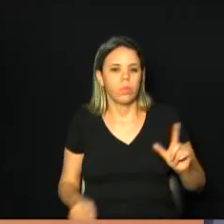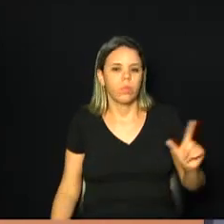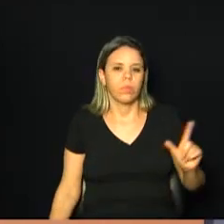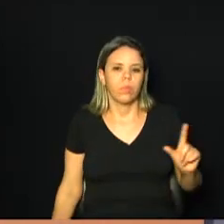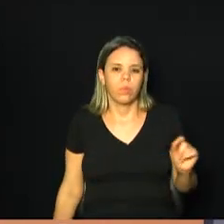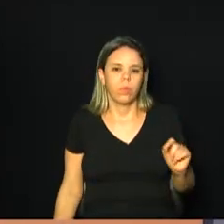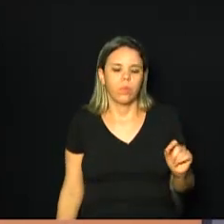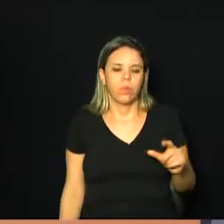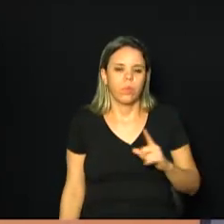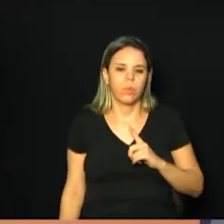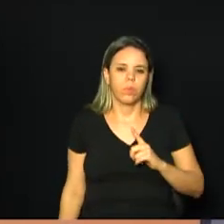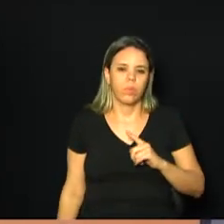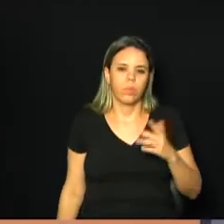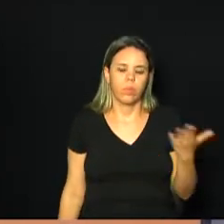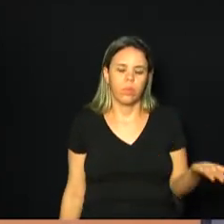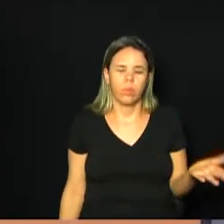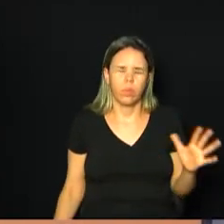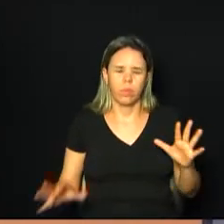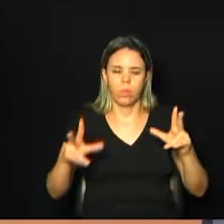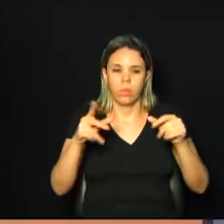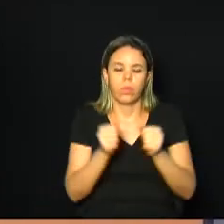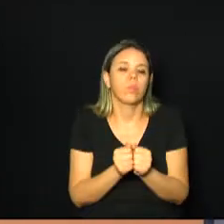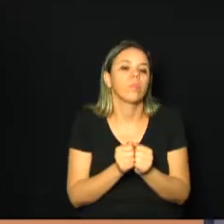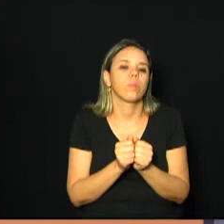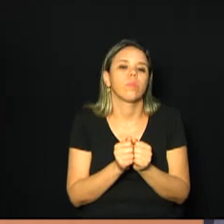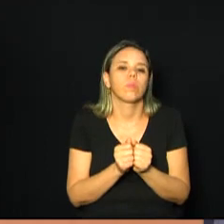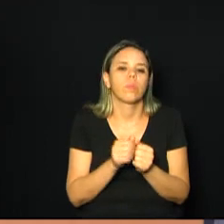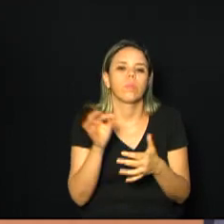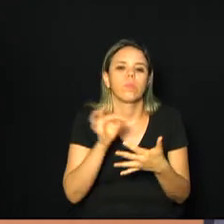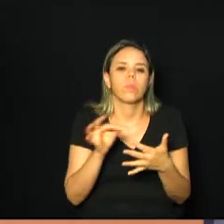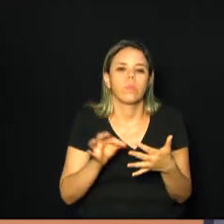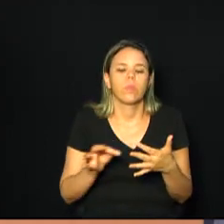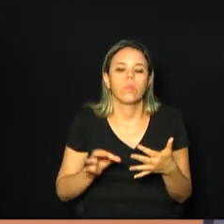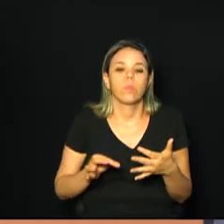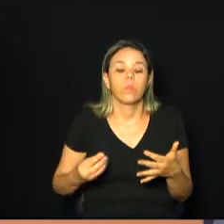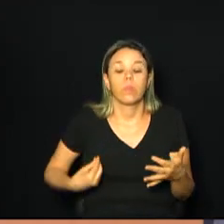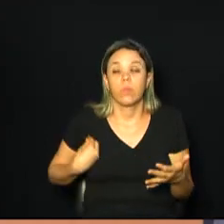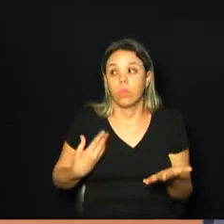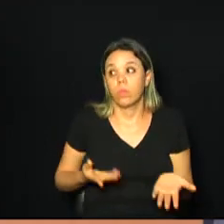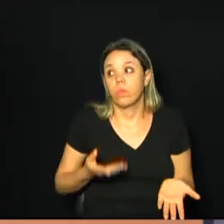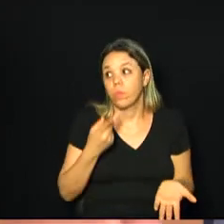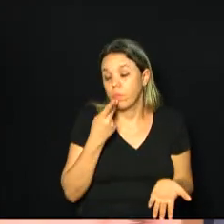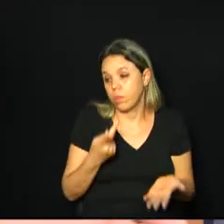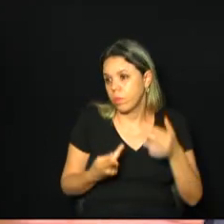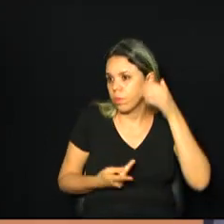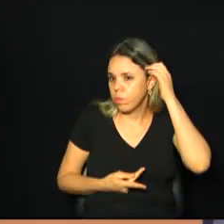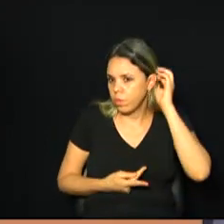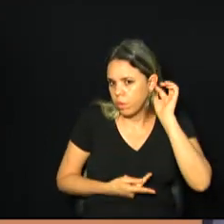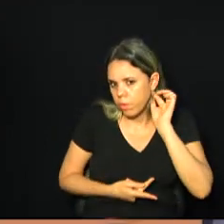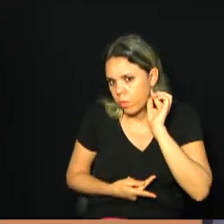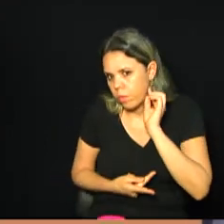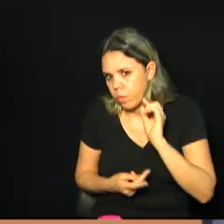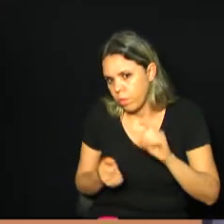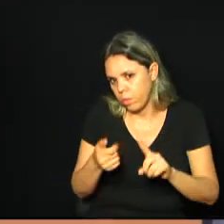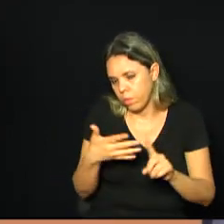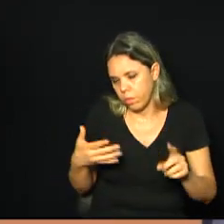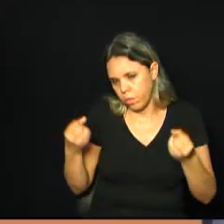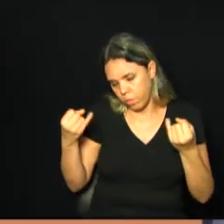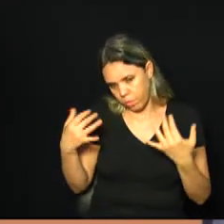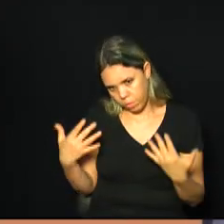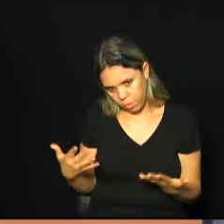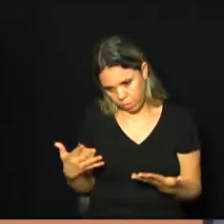a gente, por todas essas N questões que nós estamos aqui falando, que foi explanadas